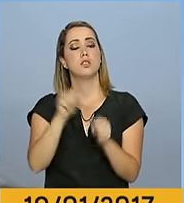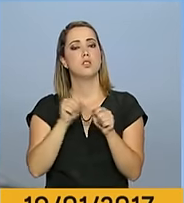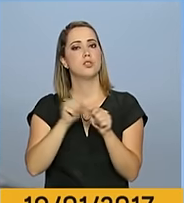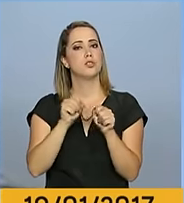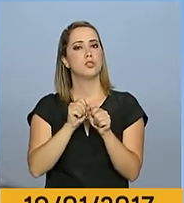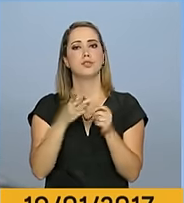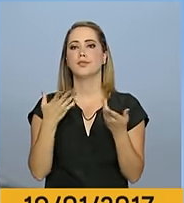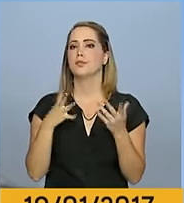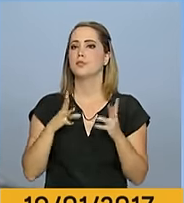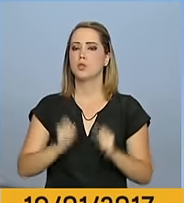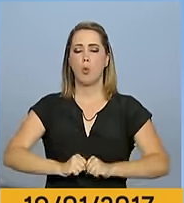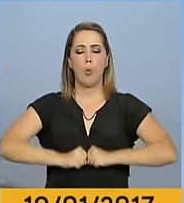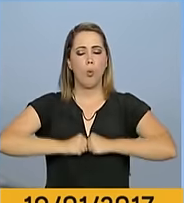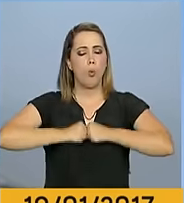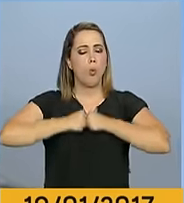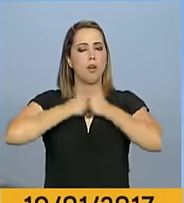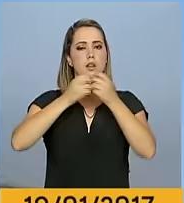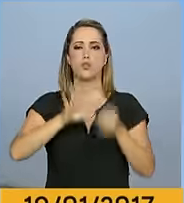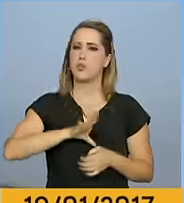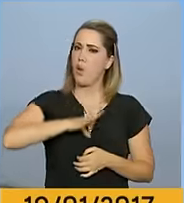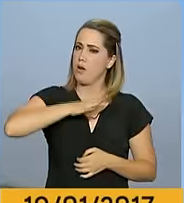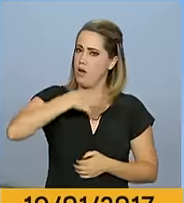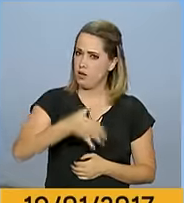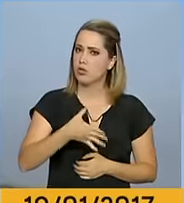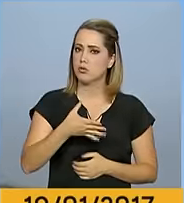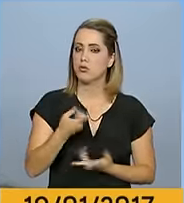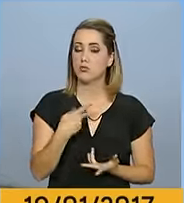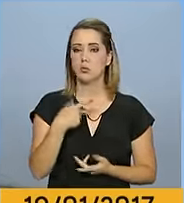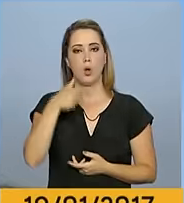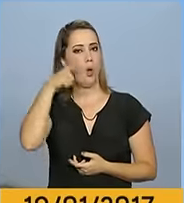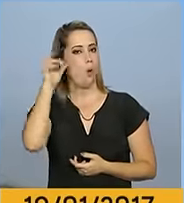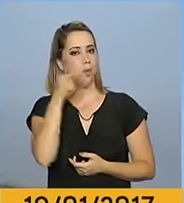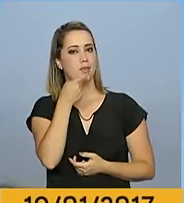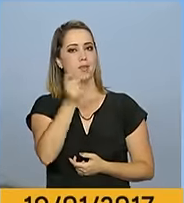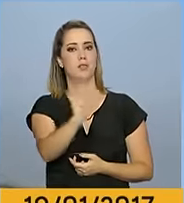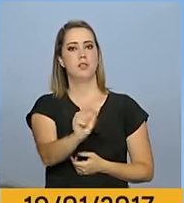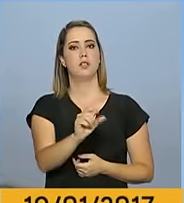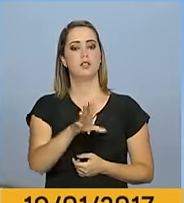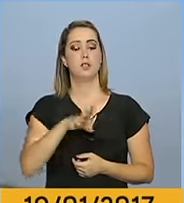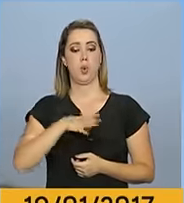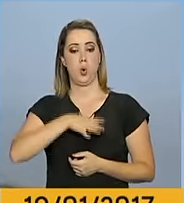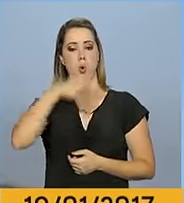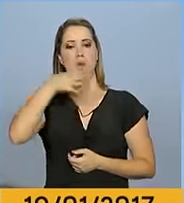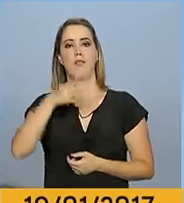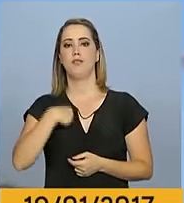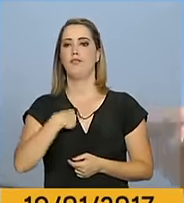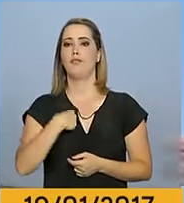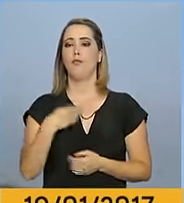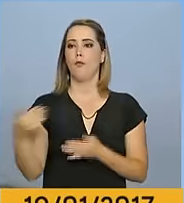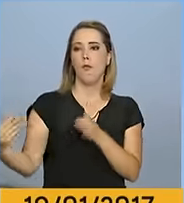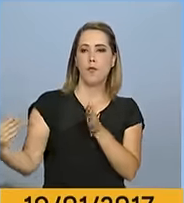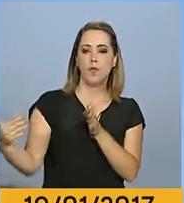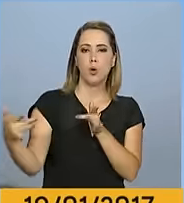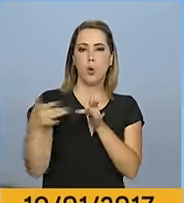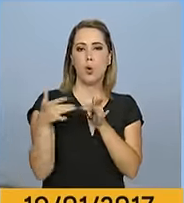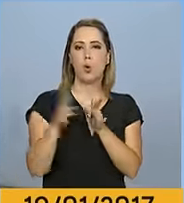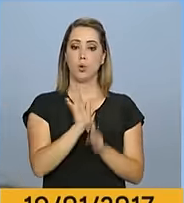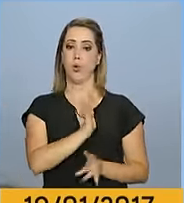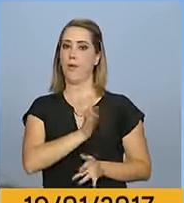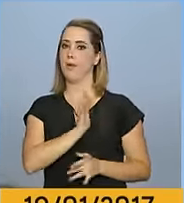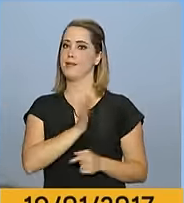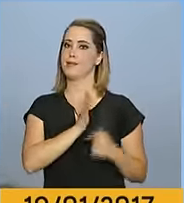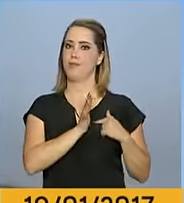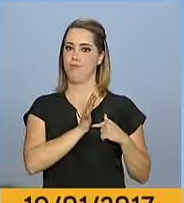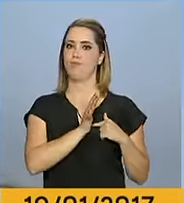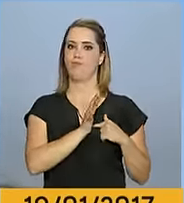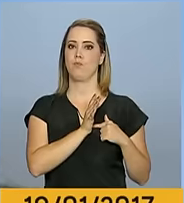as coisas com muita coragem. E ontem ainda alguém me dizia: olha, coragem vem de cor, que é coração. Portanto, é agir com coração. E